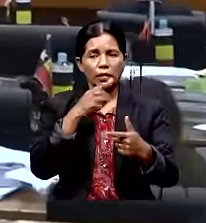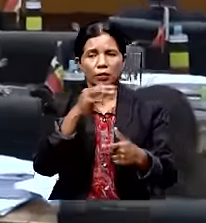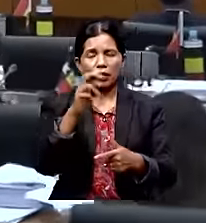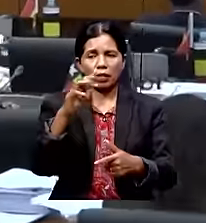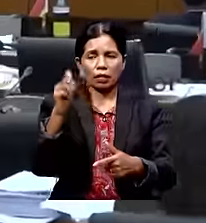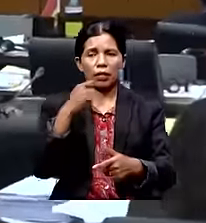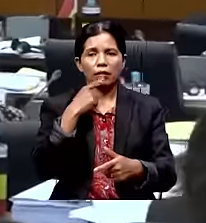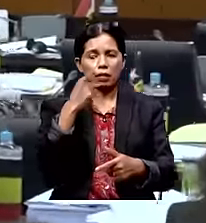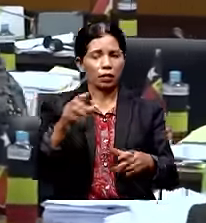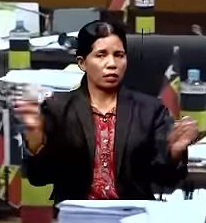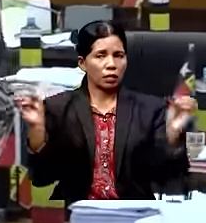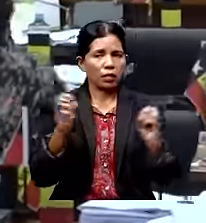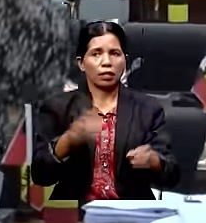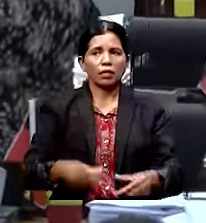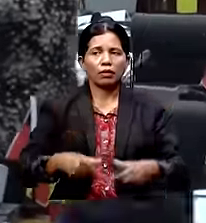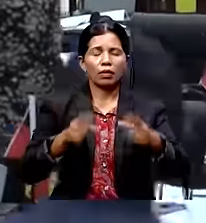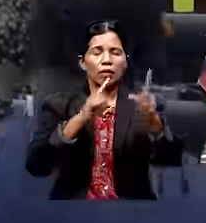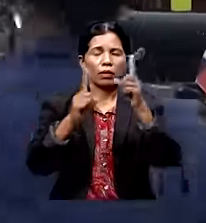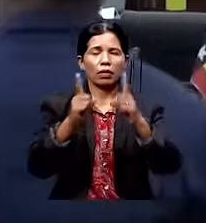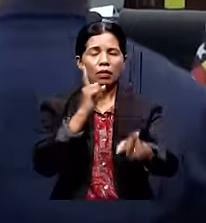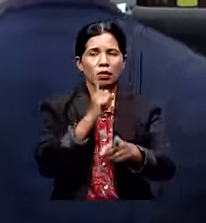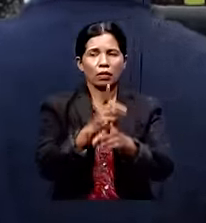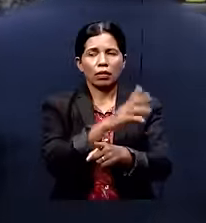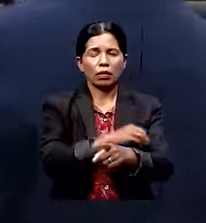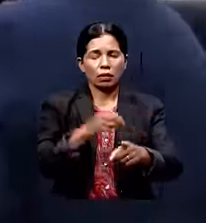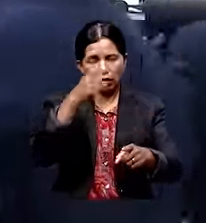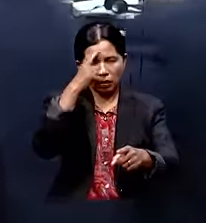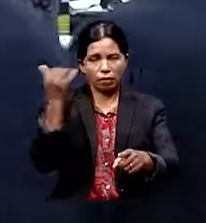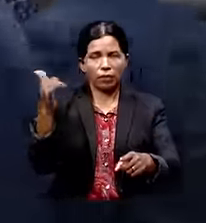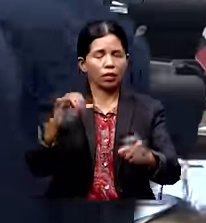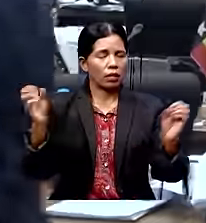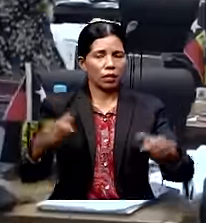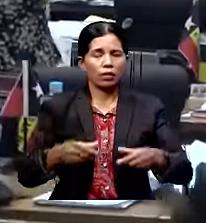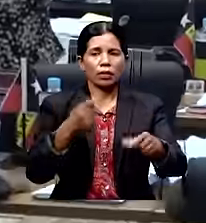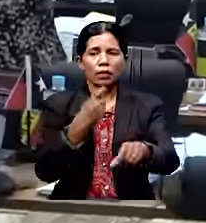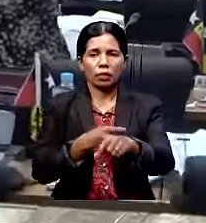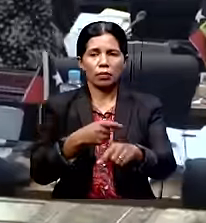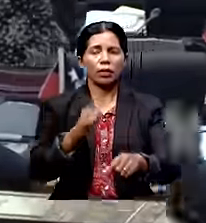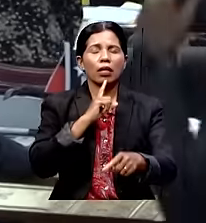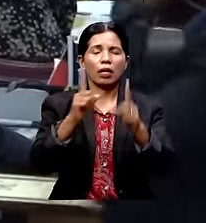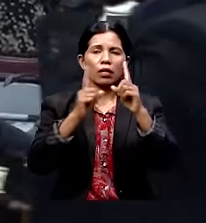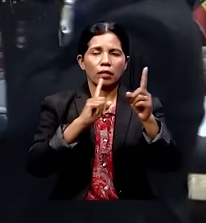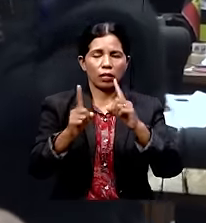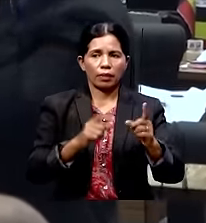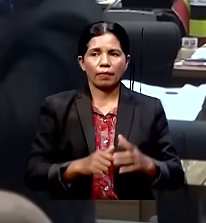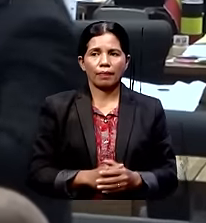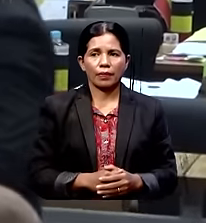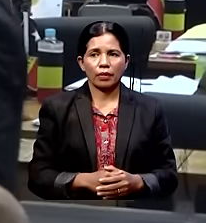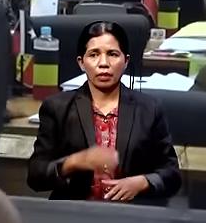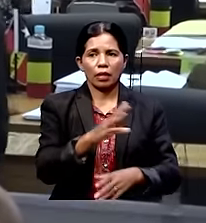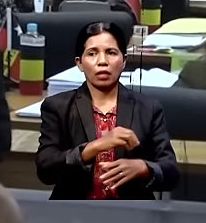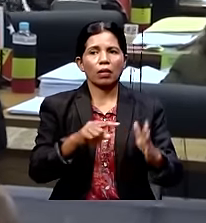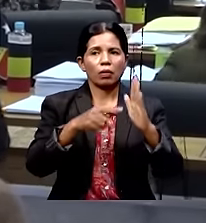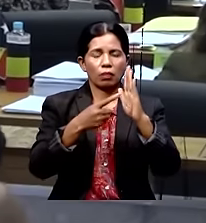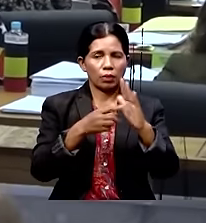Assanami Sabino, lá consegue foi explicação de BDA, a oposição Sira lá foi tempo no aquilar de seu governo. Situação né começa